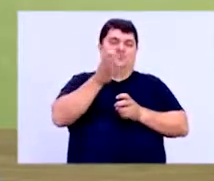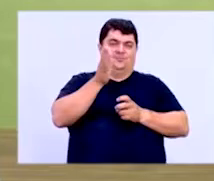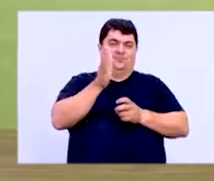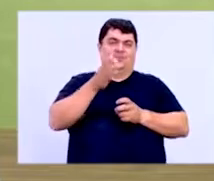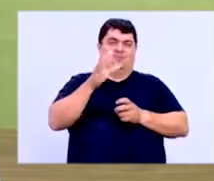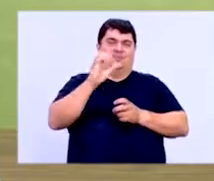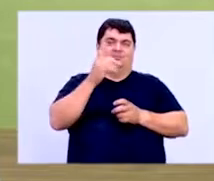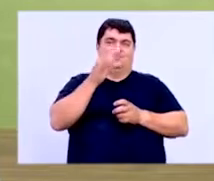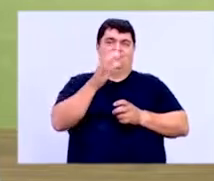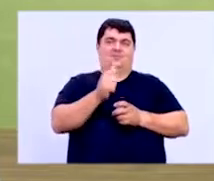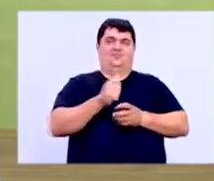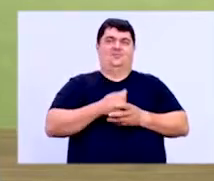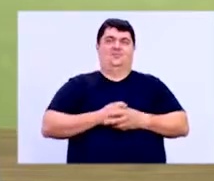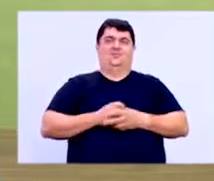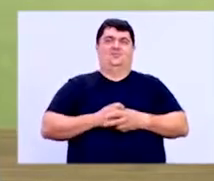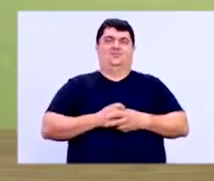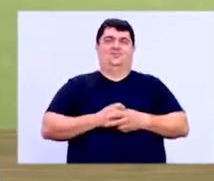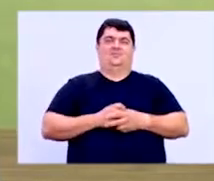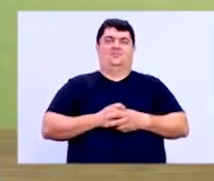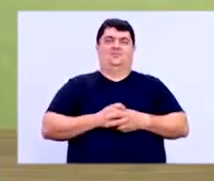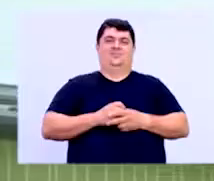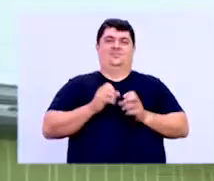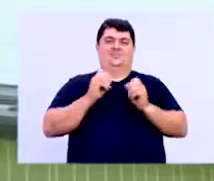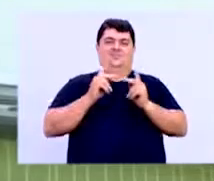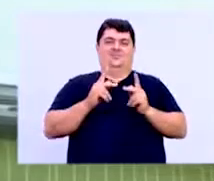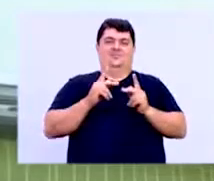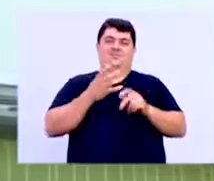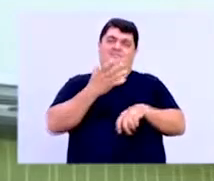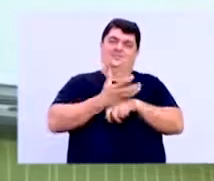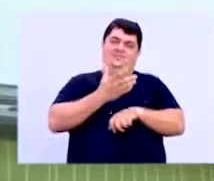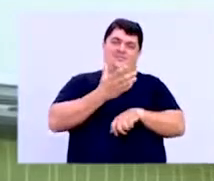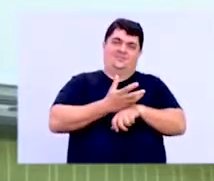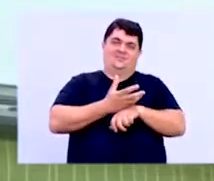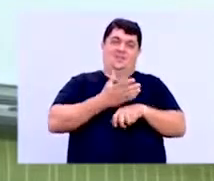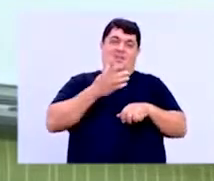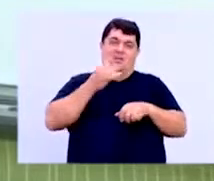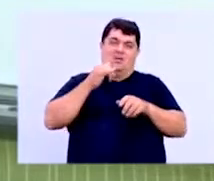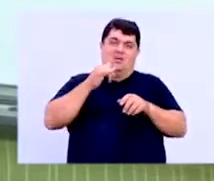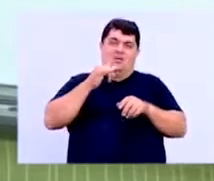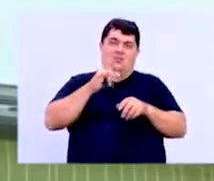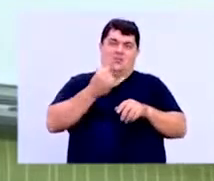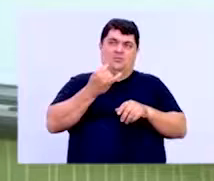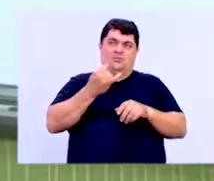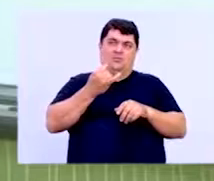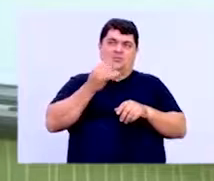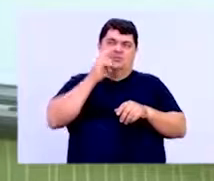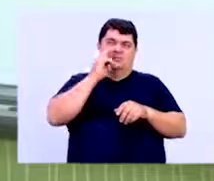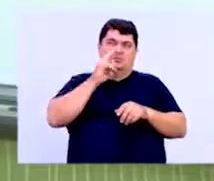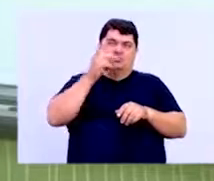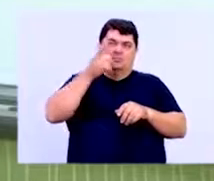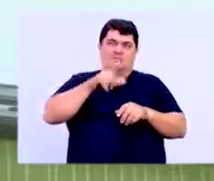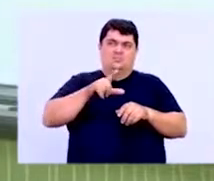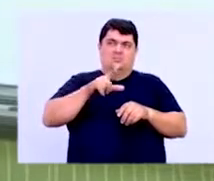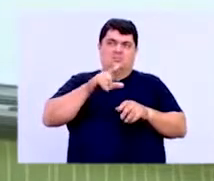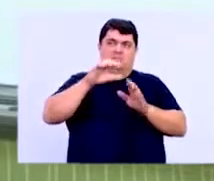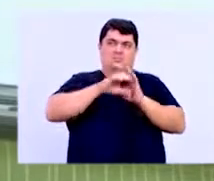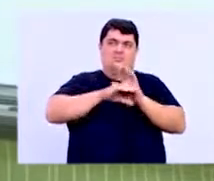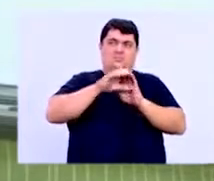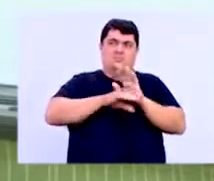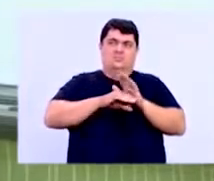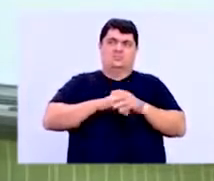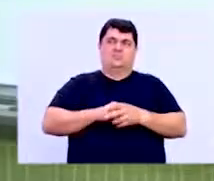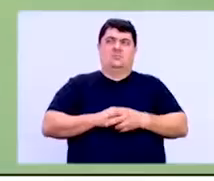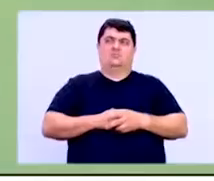chat. É isso aí, pessoal. É matéria. Vamos aproveitar que a gente tem um tempinho, vamos dar uma olhada de novo nos nossos conceitos, tá